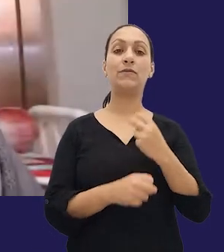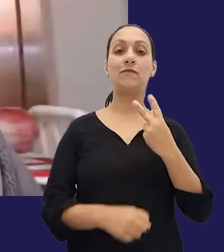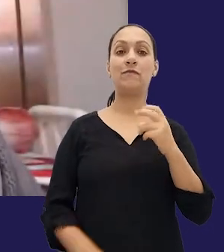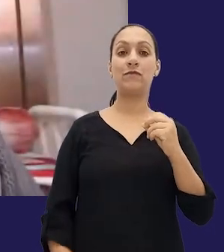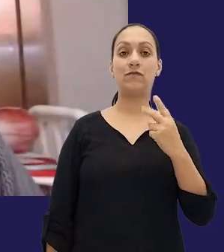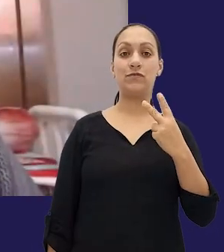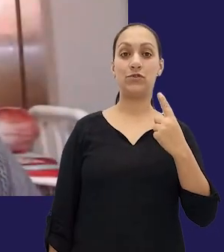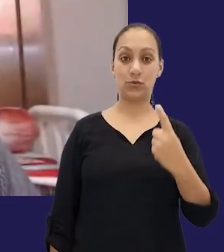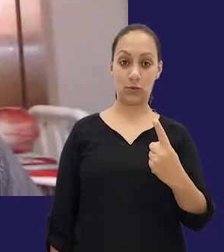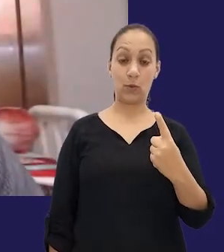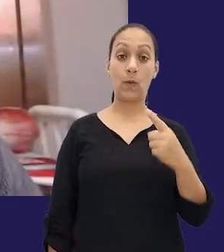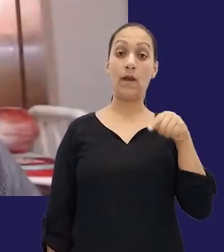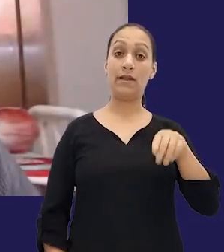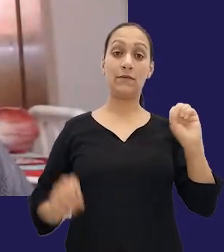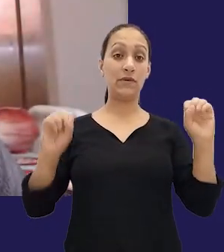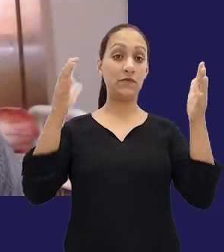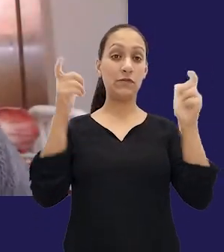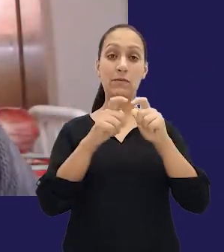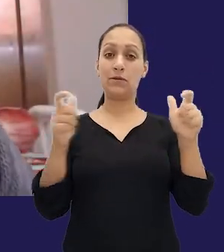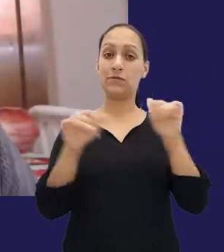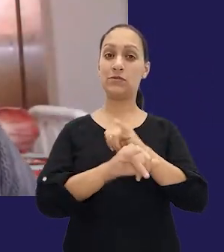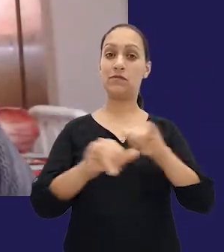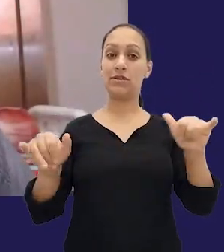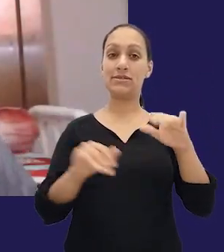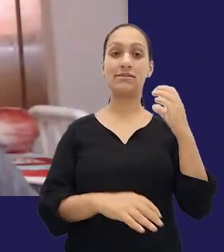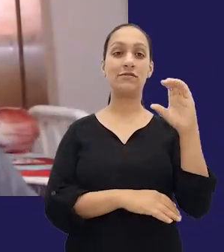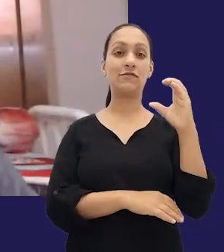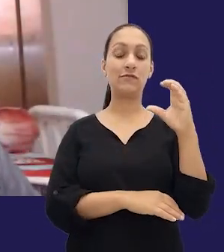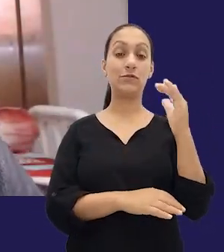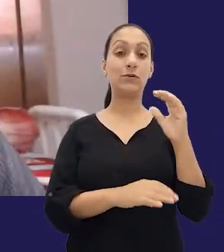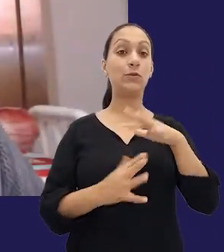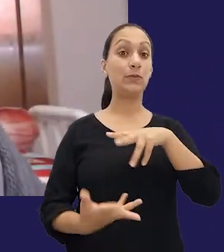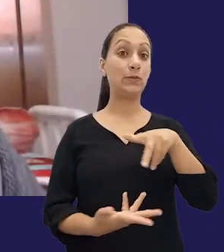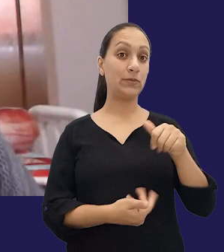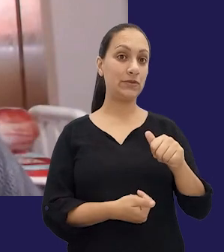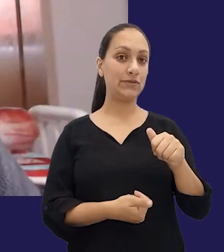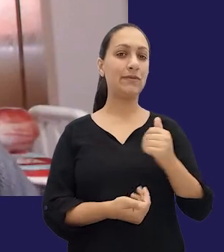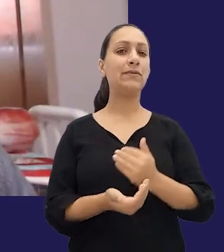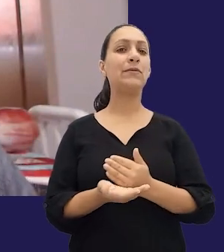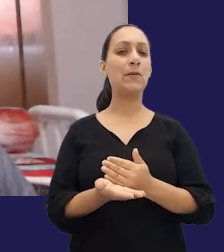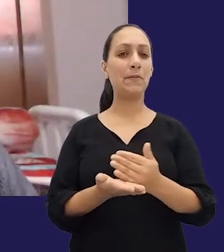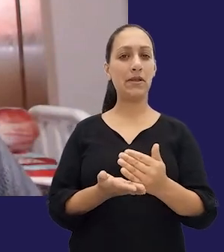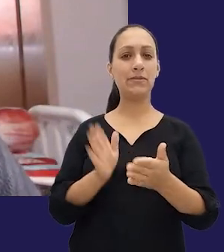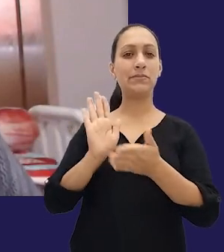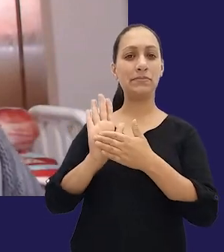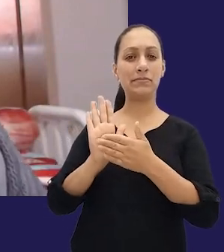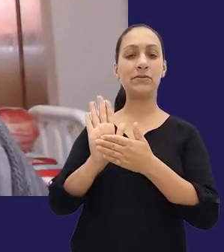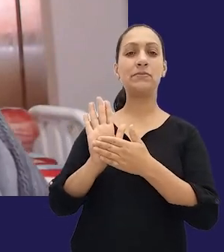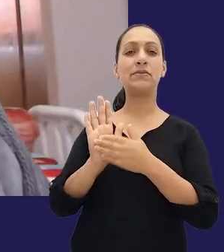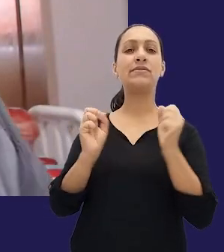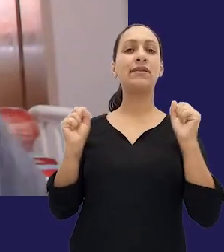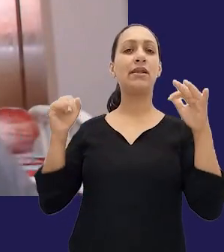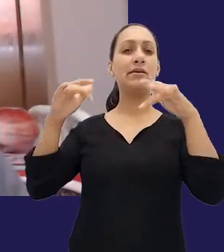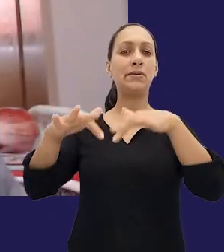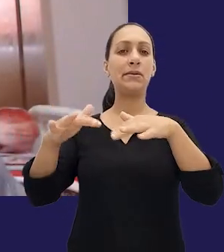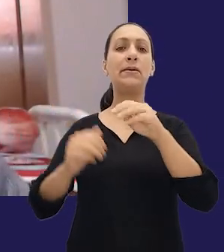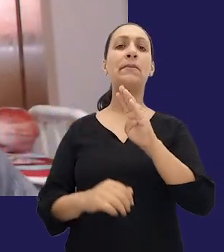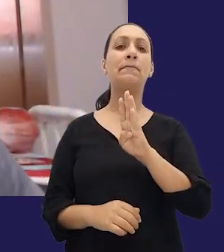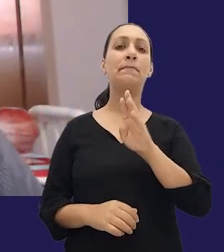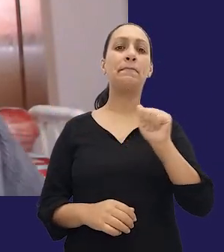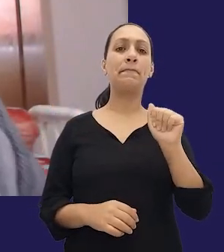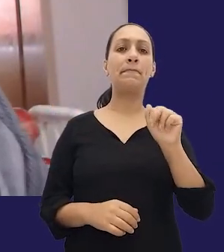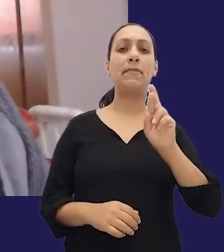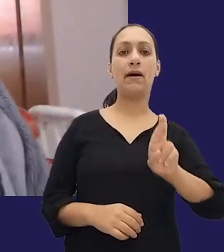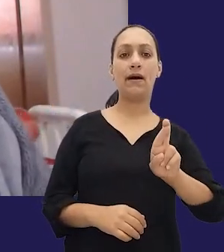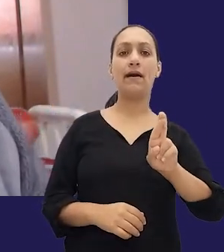de divulgação científica do mundo. A proposta inicial era a gente estar lá nos bar, dos botecos, nos pubs, nos restaurantes, indo